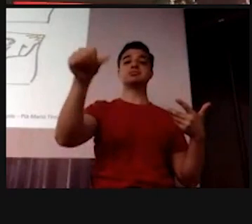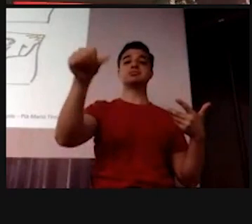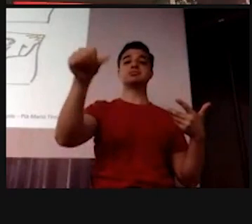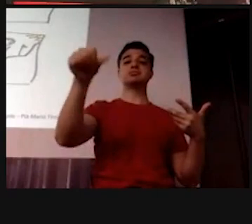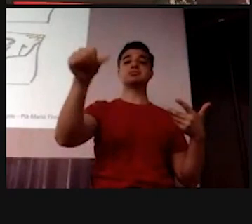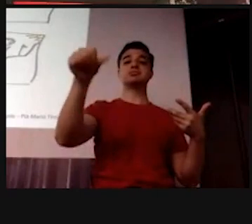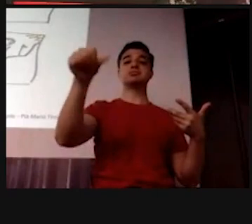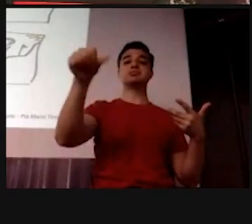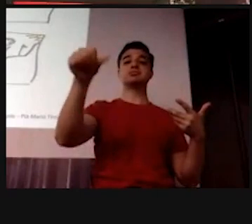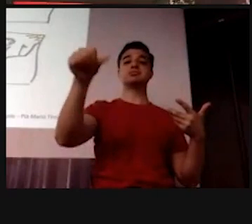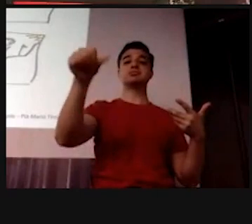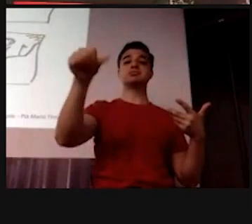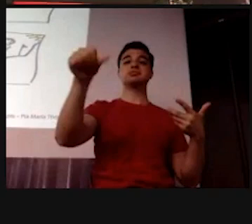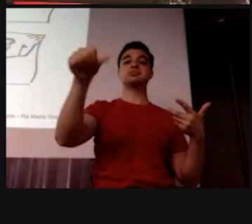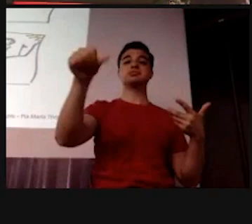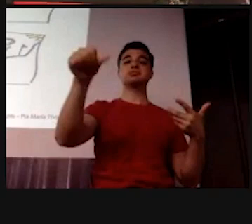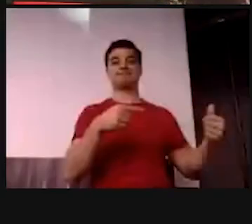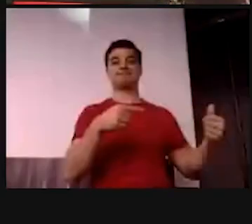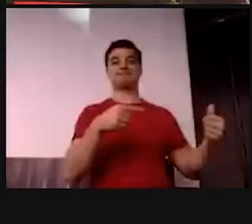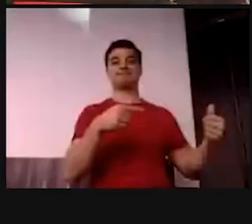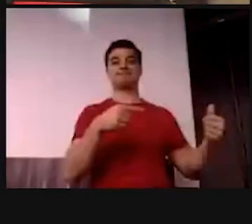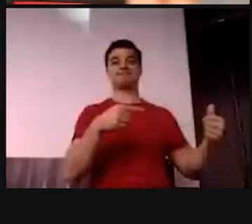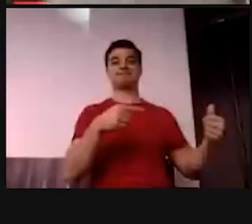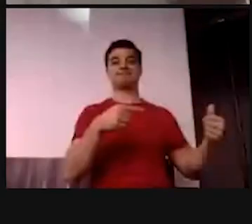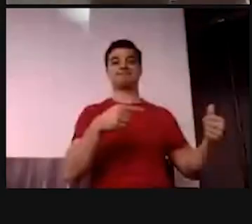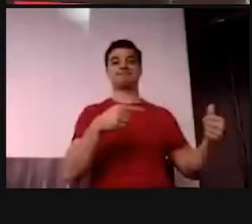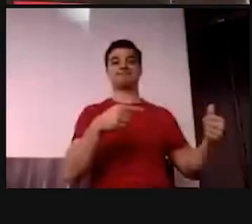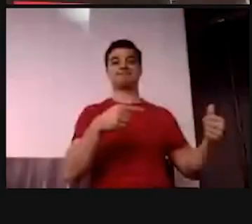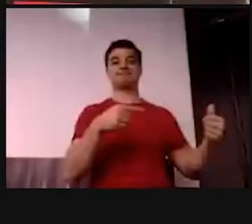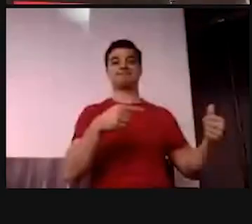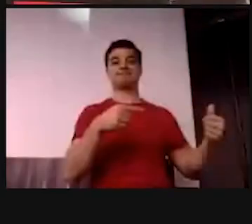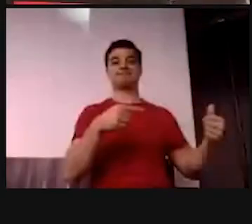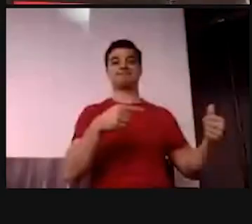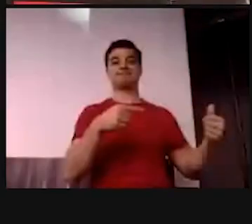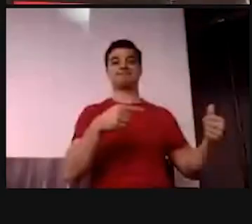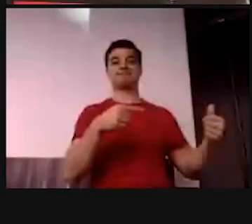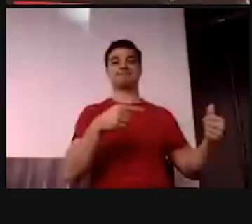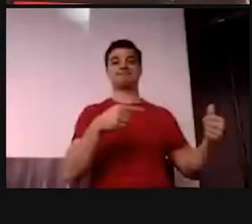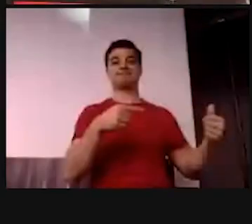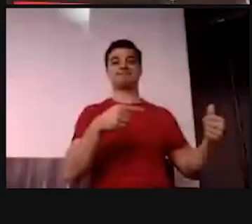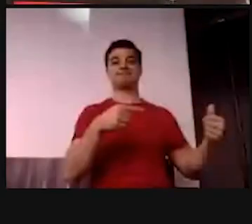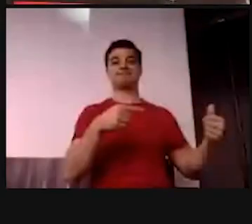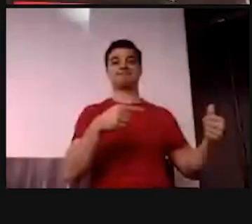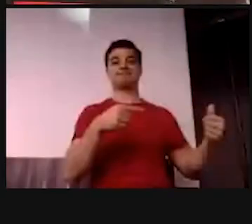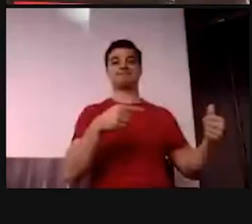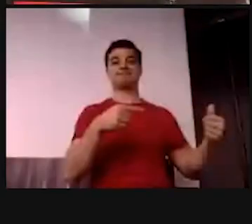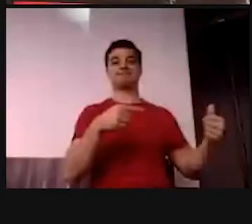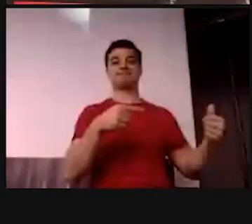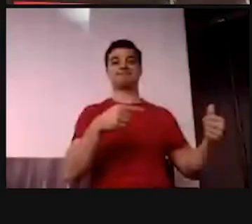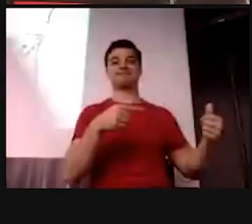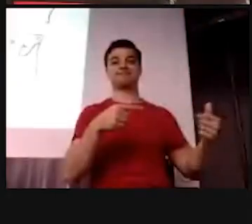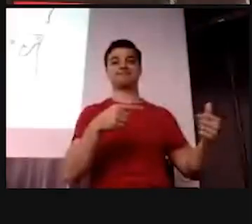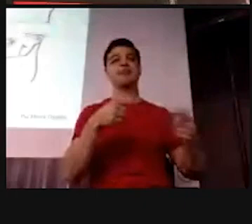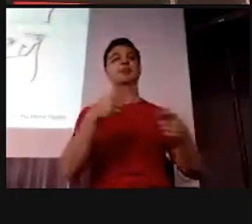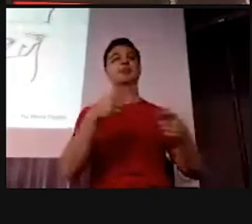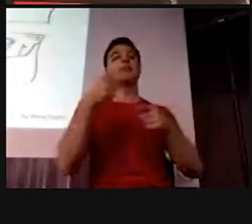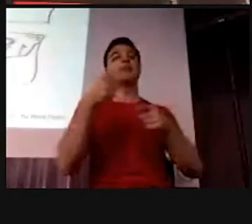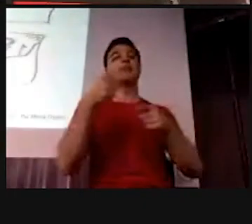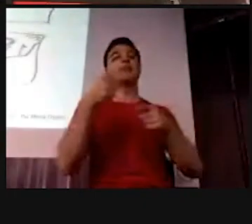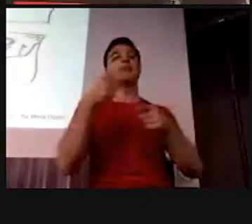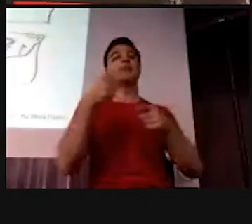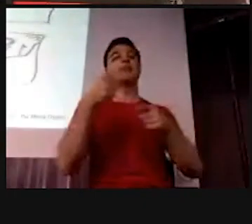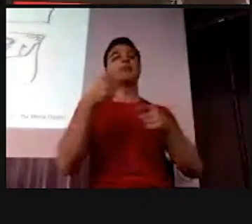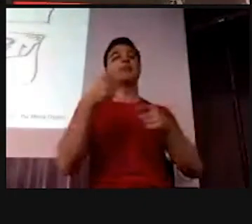cada vez mais aprender a se adaptar, né? Então eu gosto muito da figura que ilustra um pouquinho dessa nossa